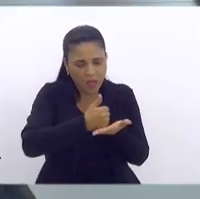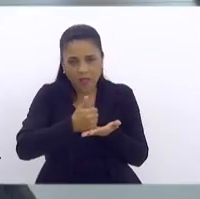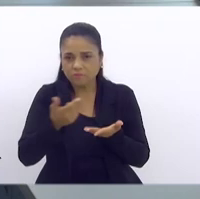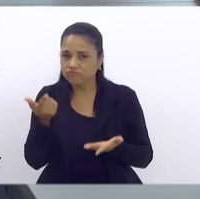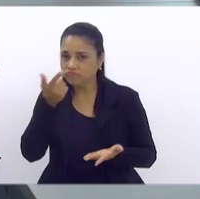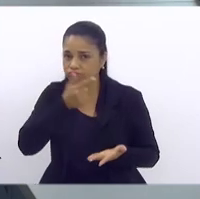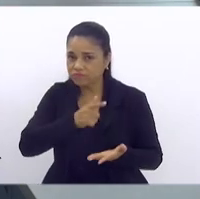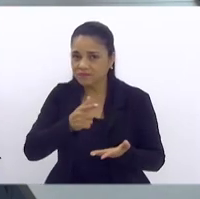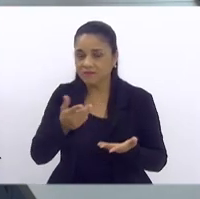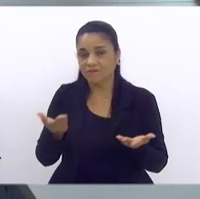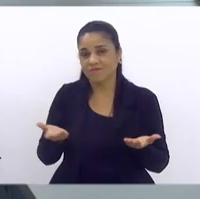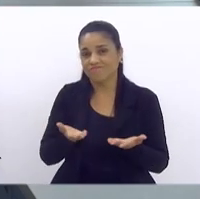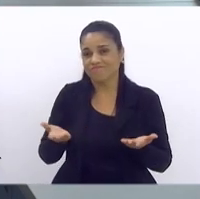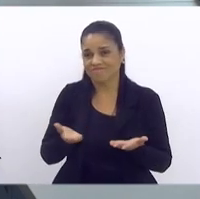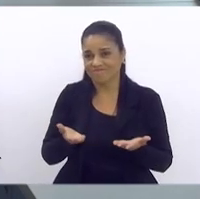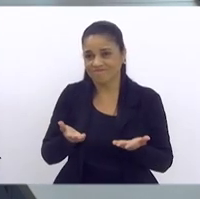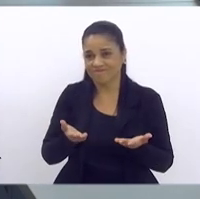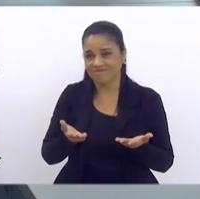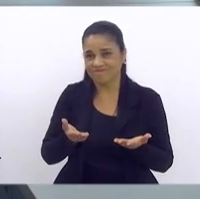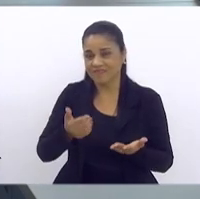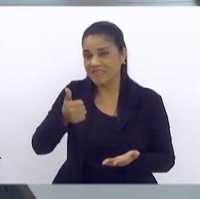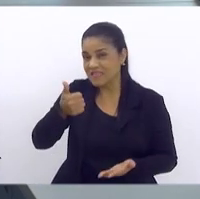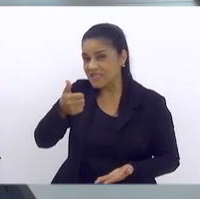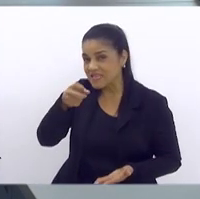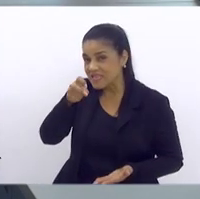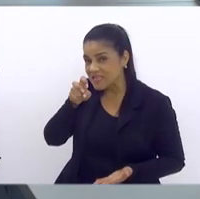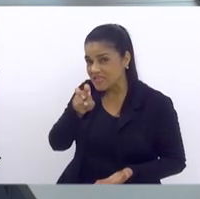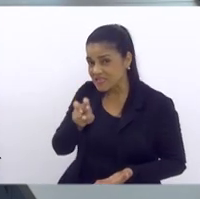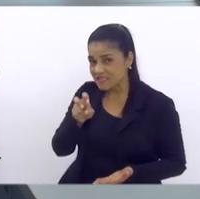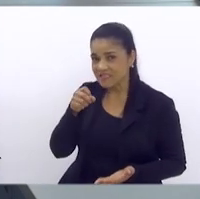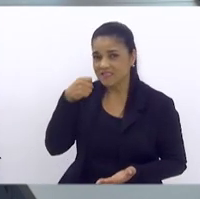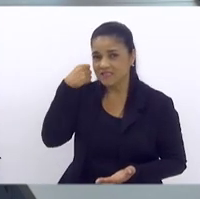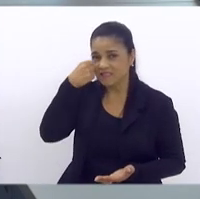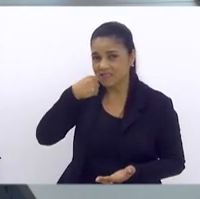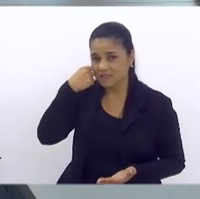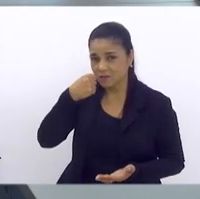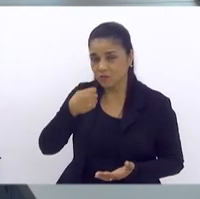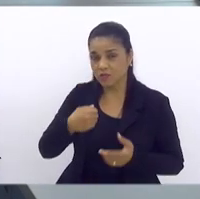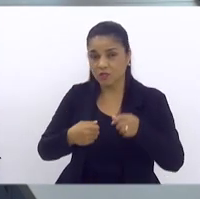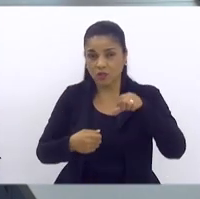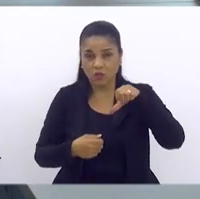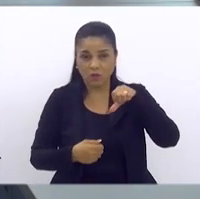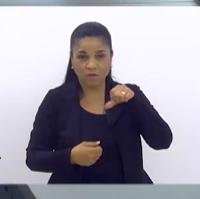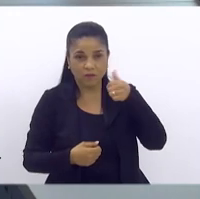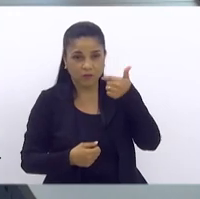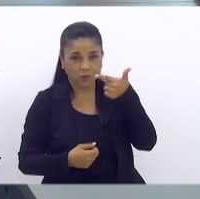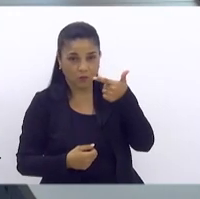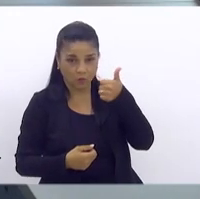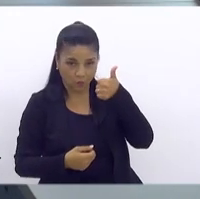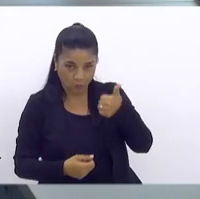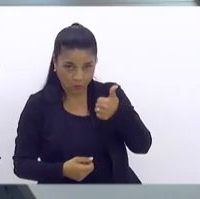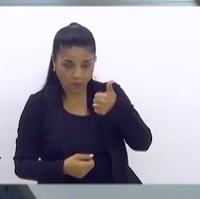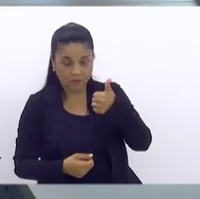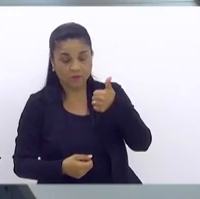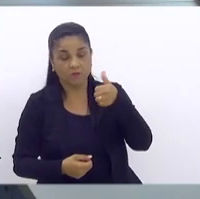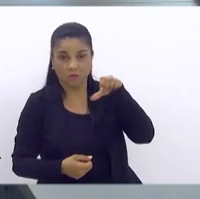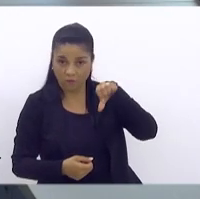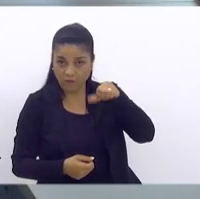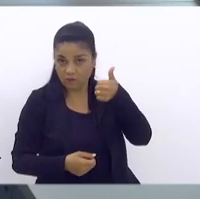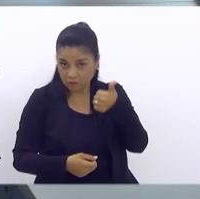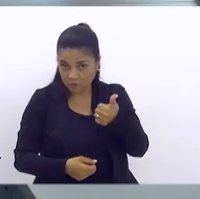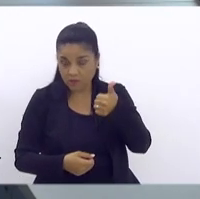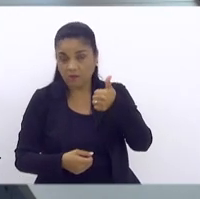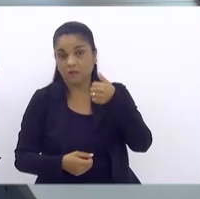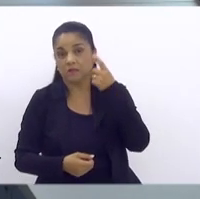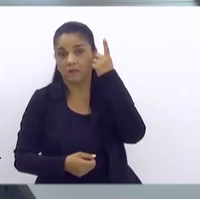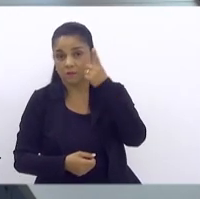dessa legislatura. São 15 senadoras e 91 deputadas, então não é por causa... E o critério também foi outro, o